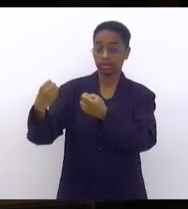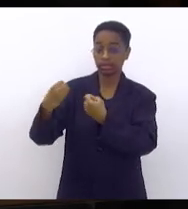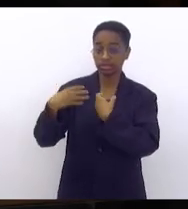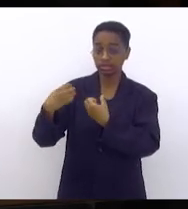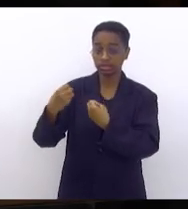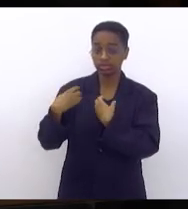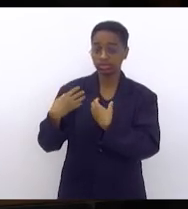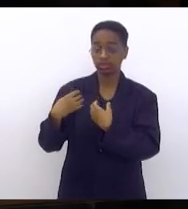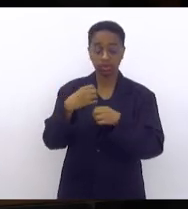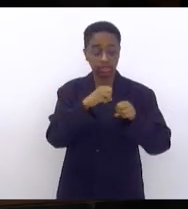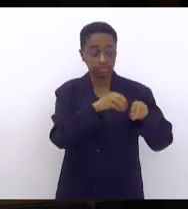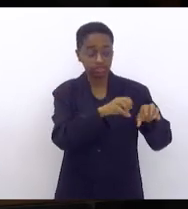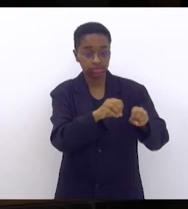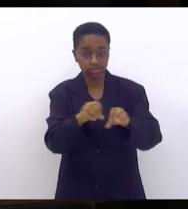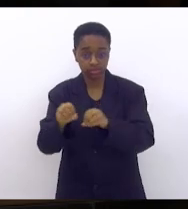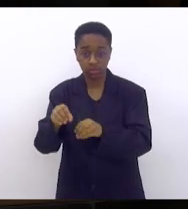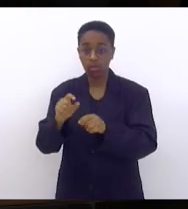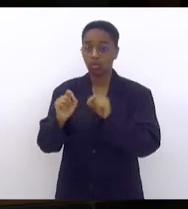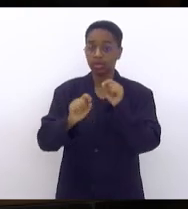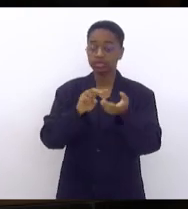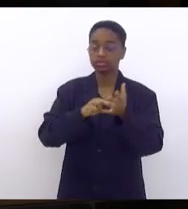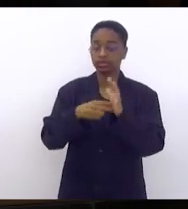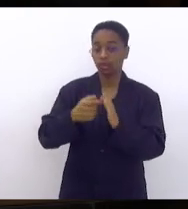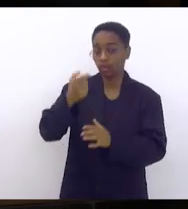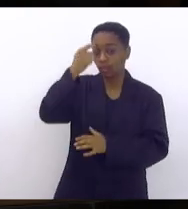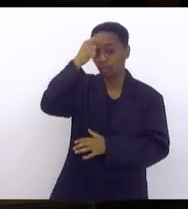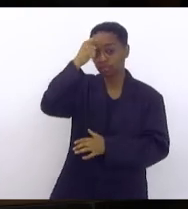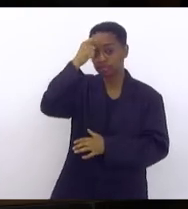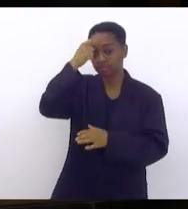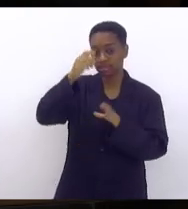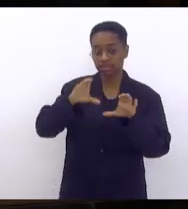gente o que é consciência de classe,